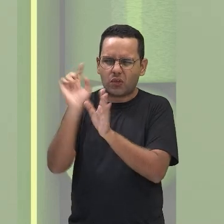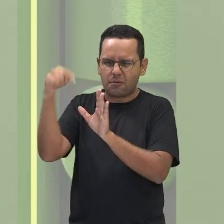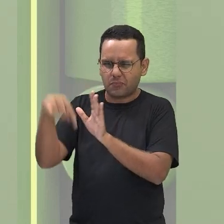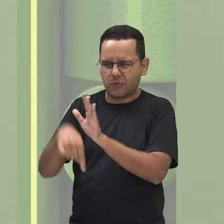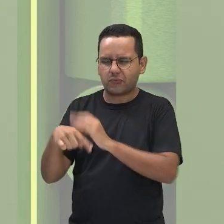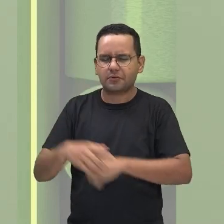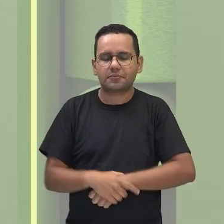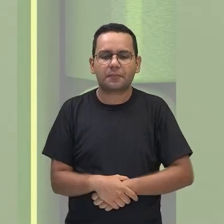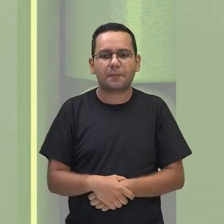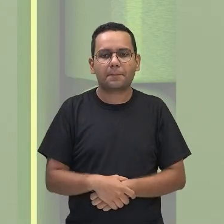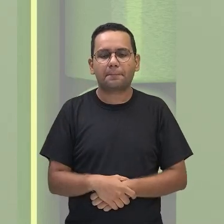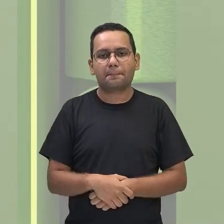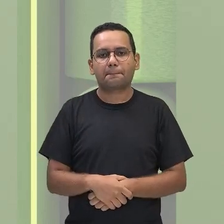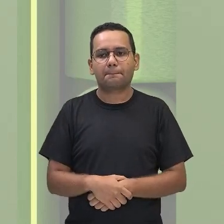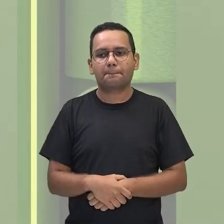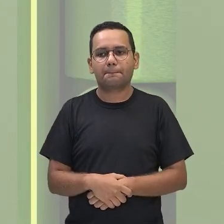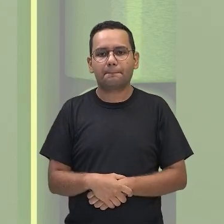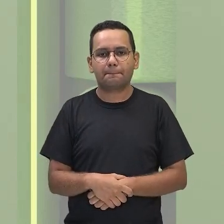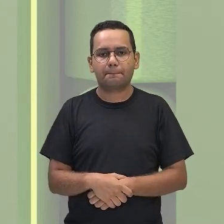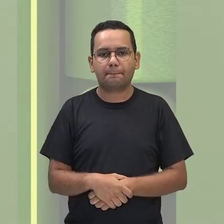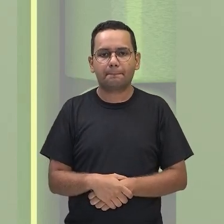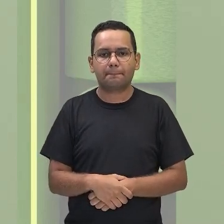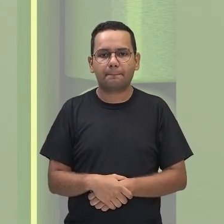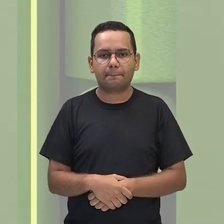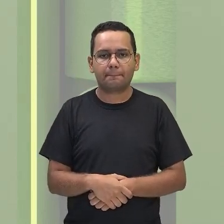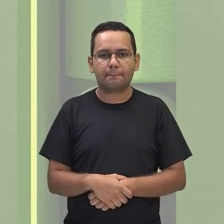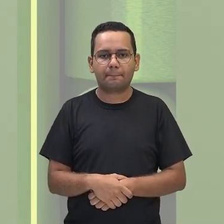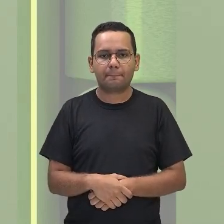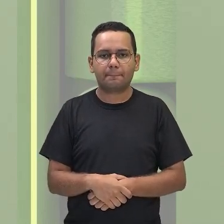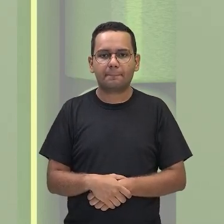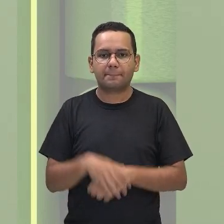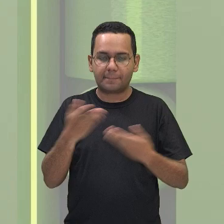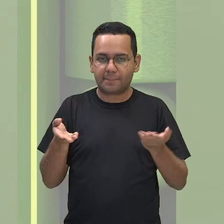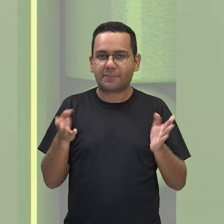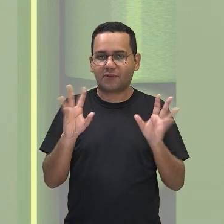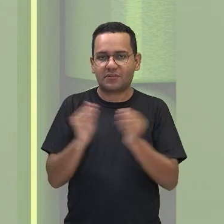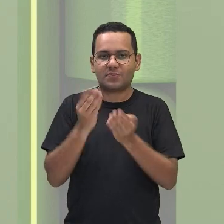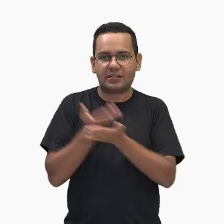posteriormente, certo? E essa foi a nossa